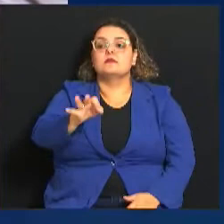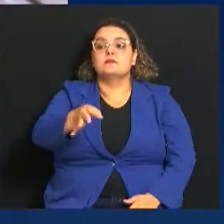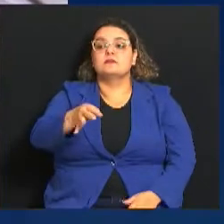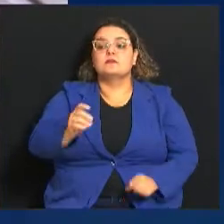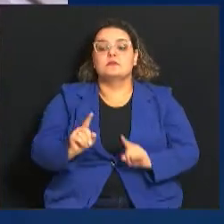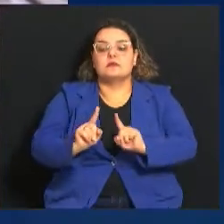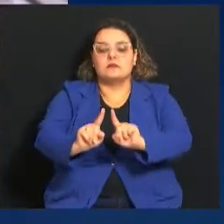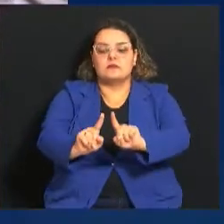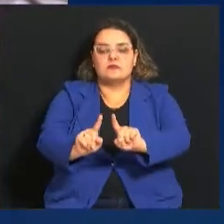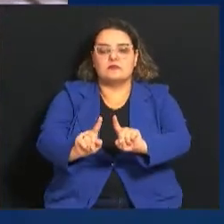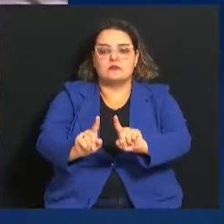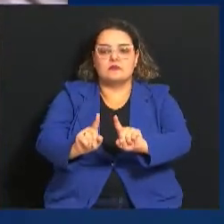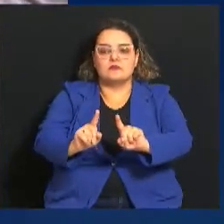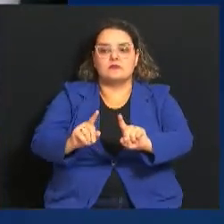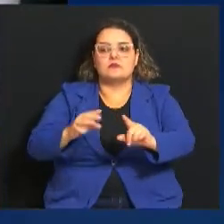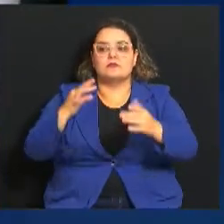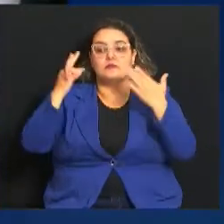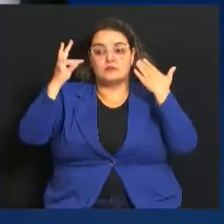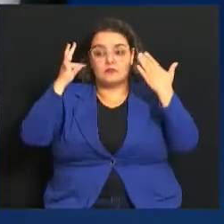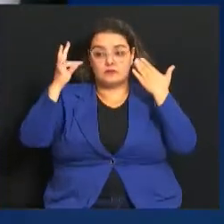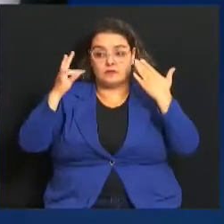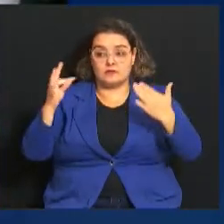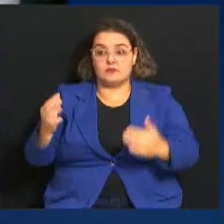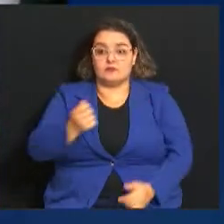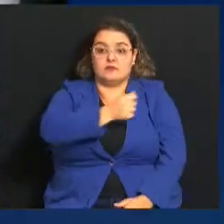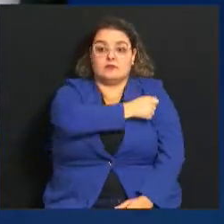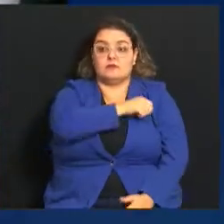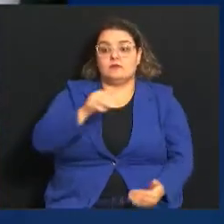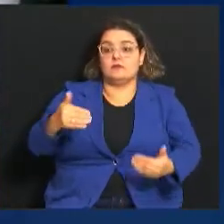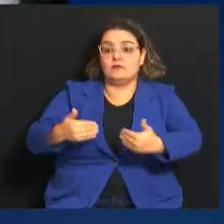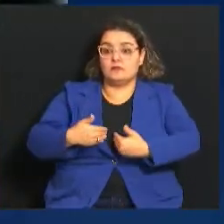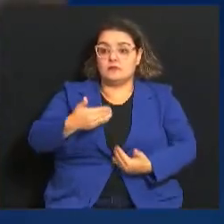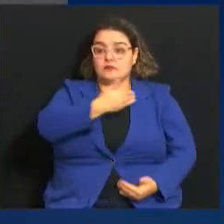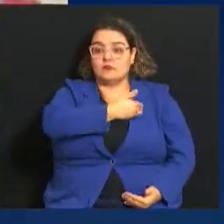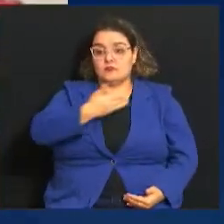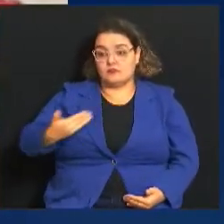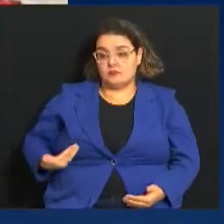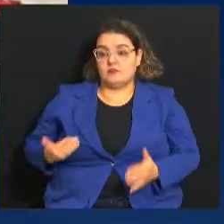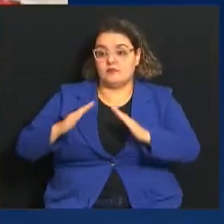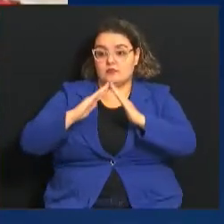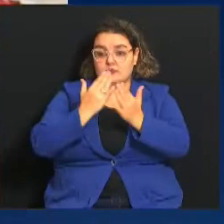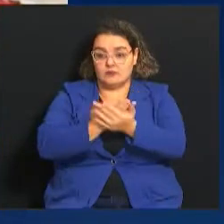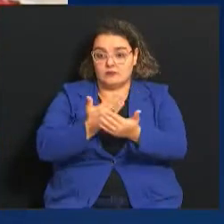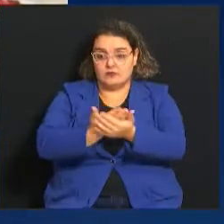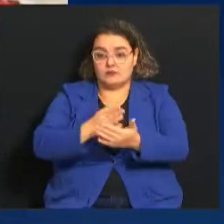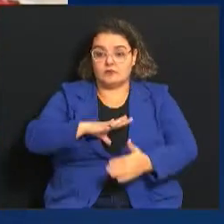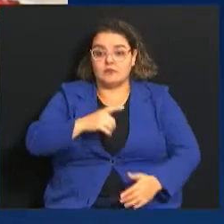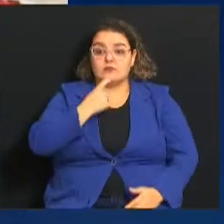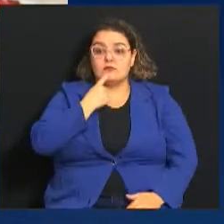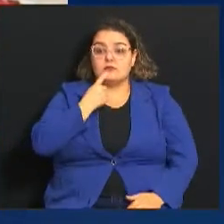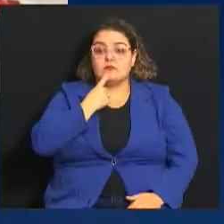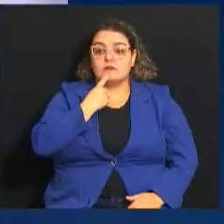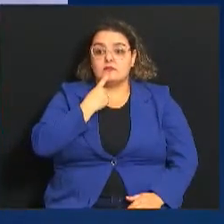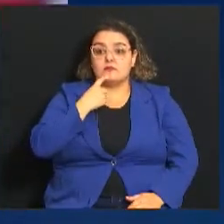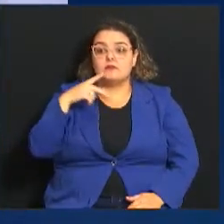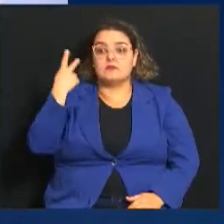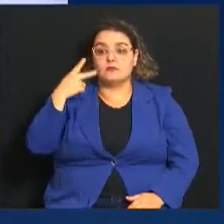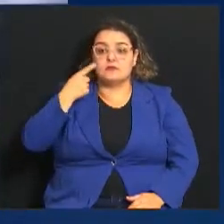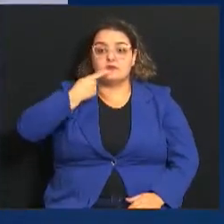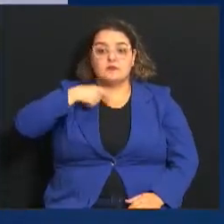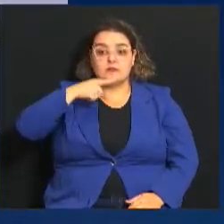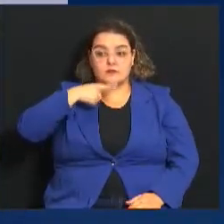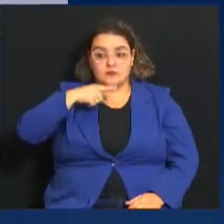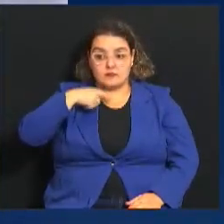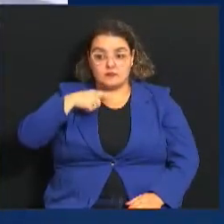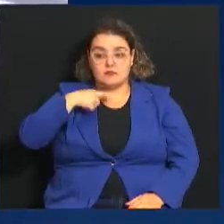terapêuticos de alunos autistas em escolas públicas de Campinas. O vereador Eduardo Magoga propõe que veículos